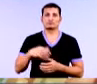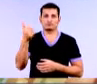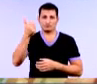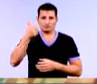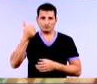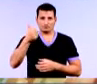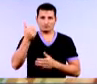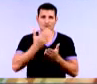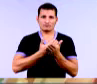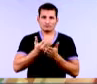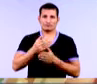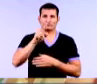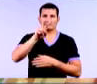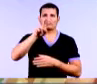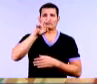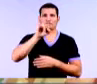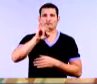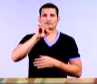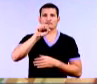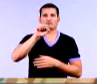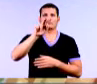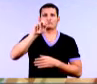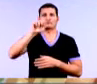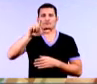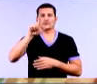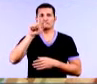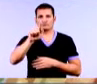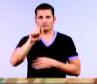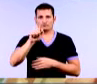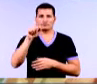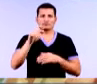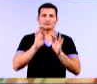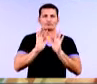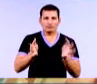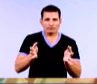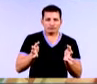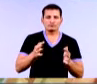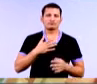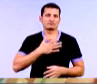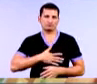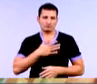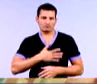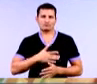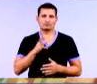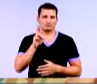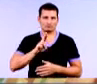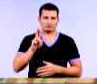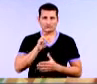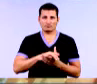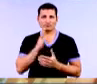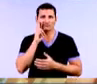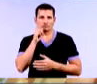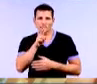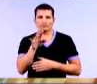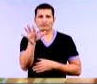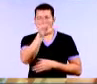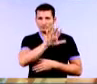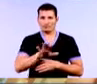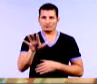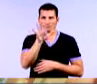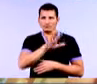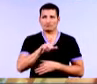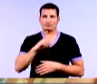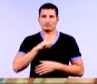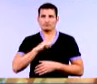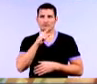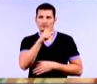vamos começar com o Visual G, que é um pouco mais simples, um pouco mais tranquilo de trabalhar. Observem que na minha área de trabalho, de tanto eu instalar o Visual G